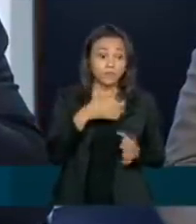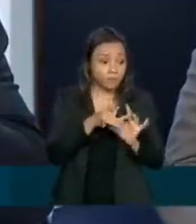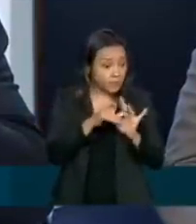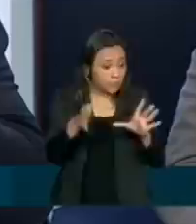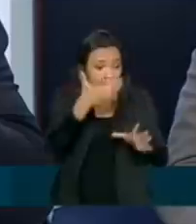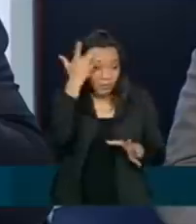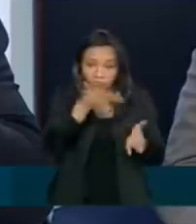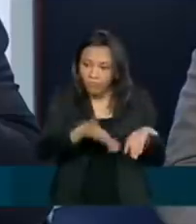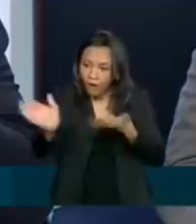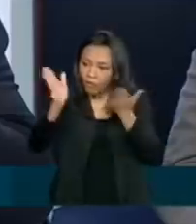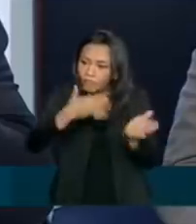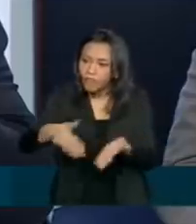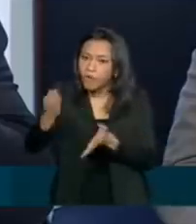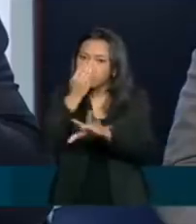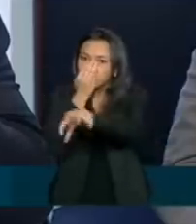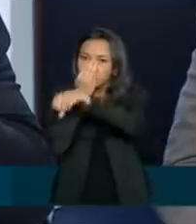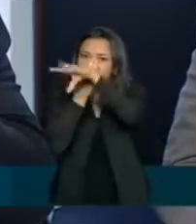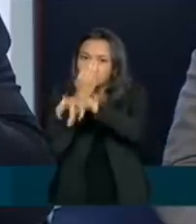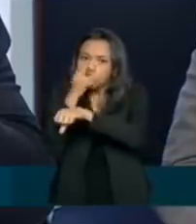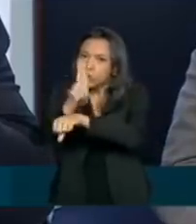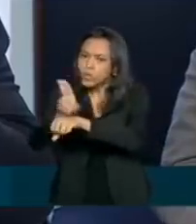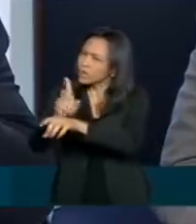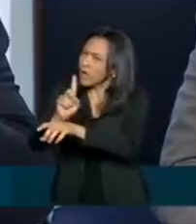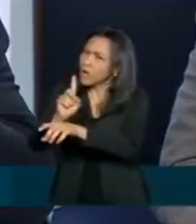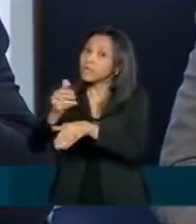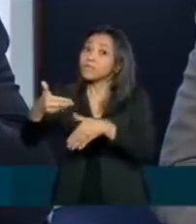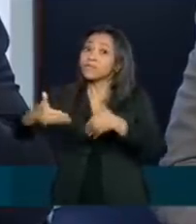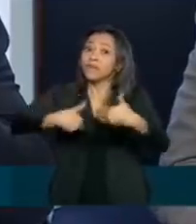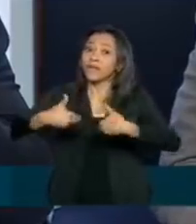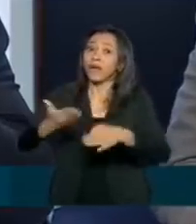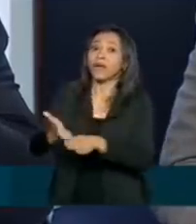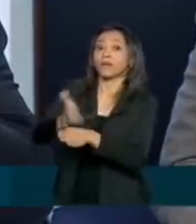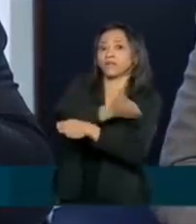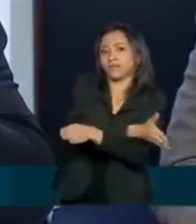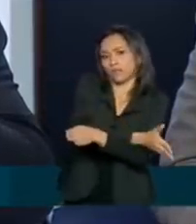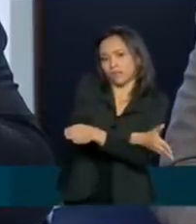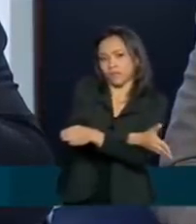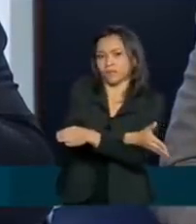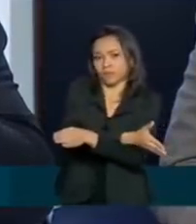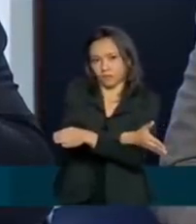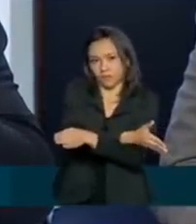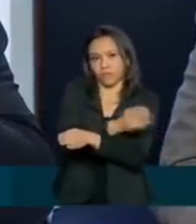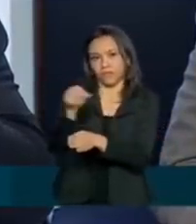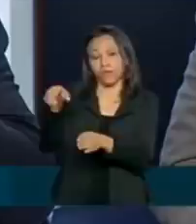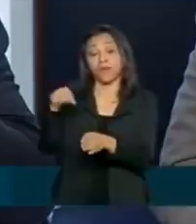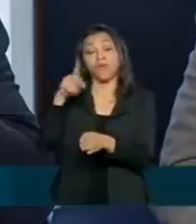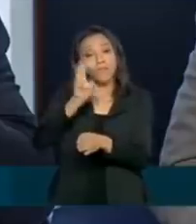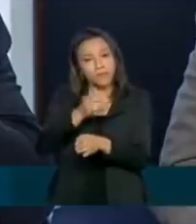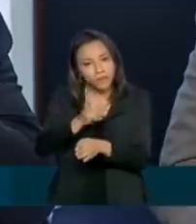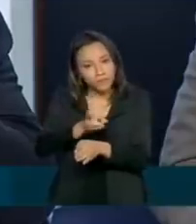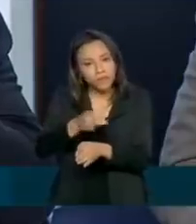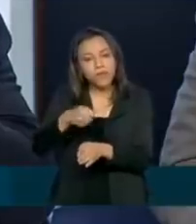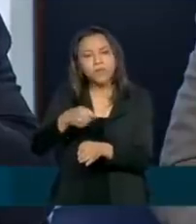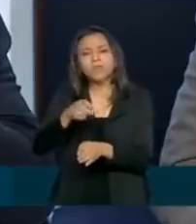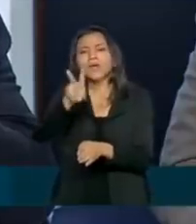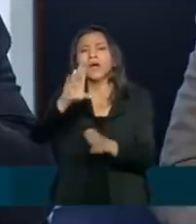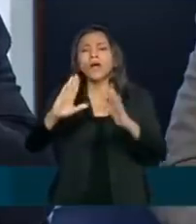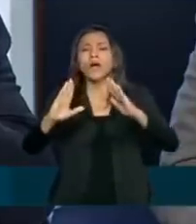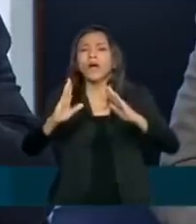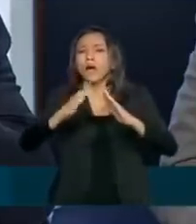respiradores. Nós temos que tratá-las antes disso. Nós temos que tratá-las nas unidades de suporte